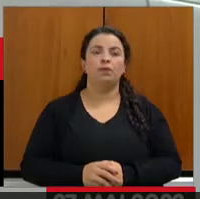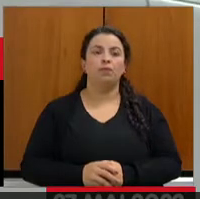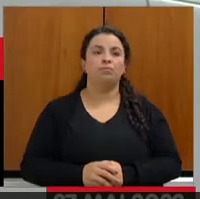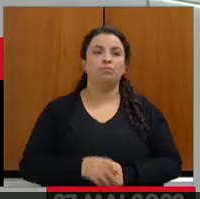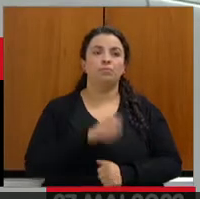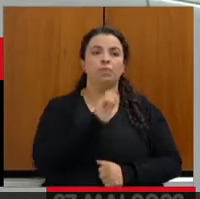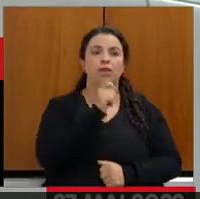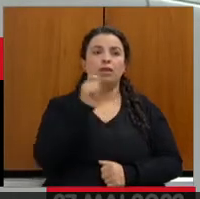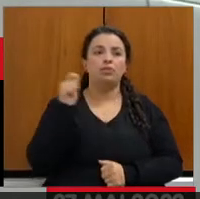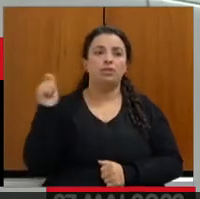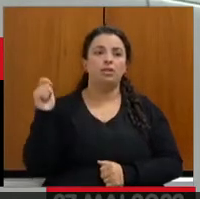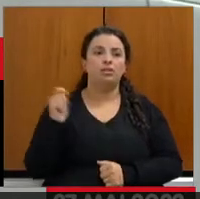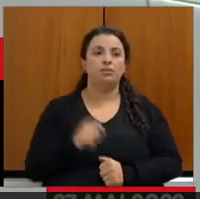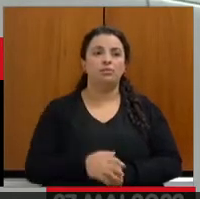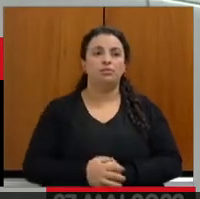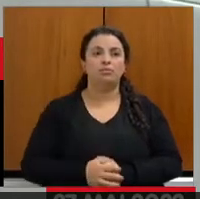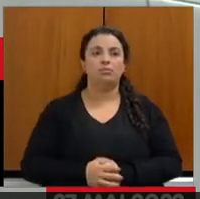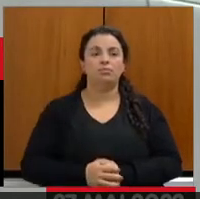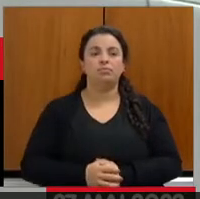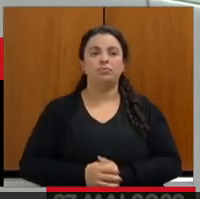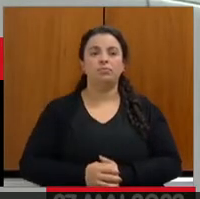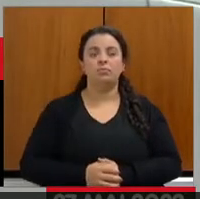E aí